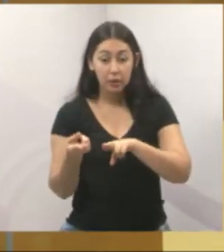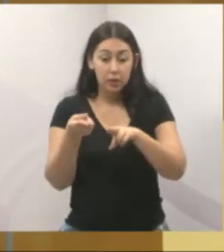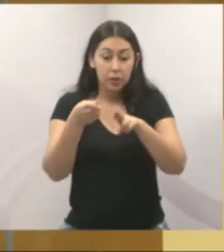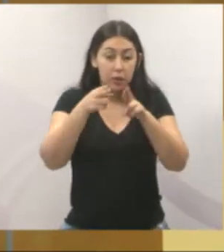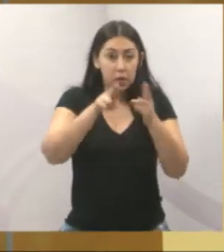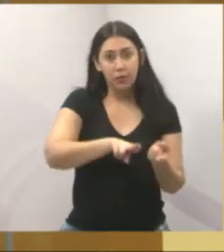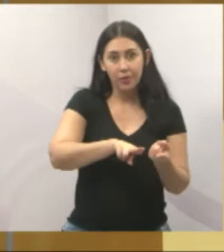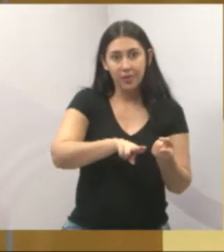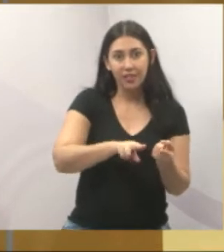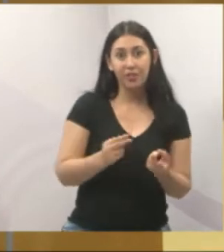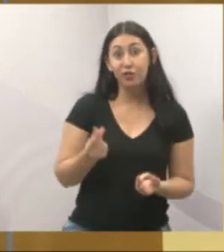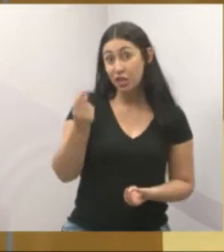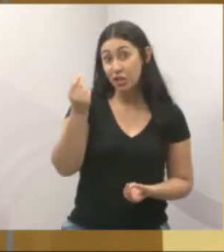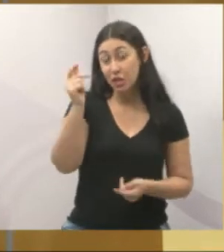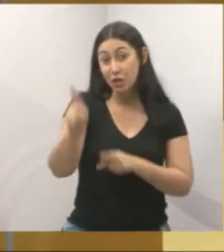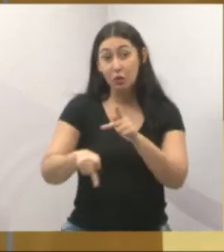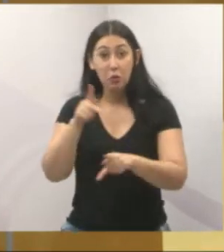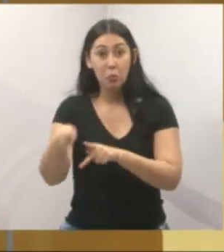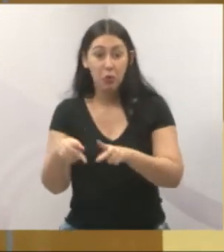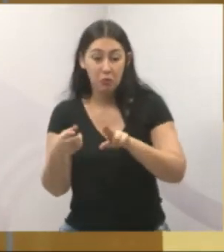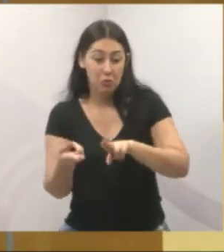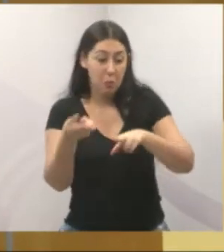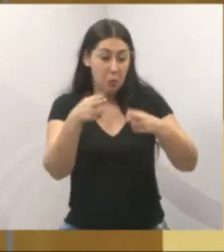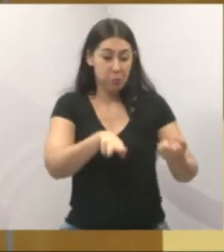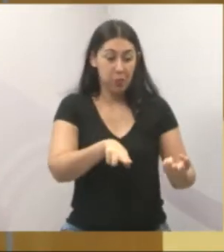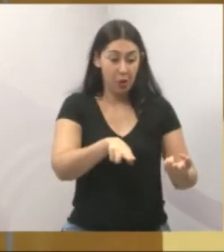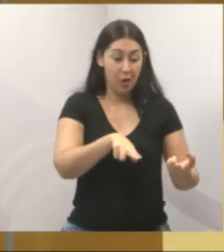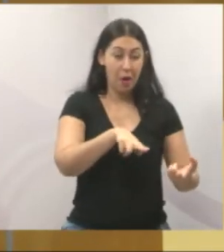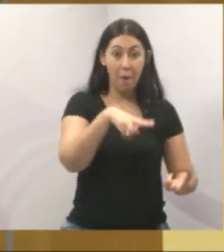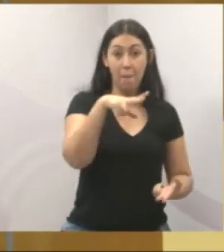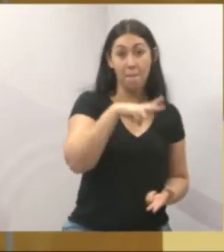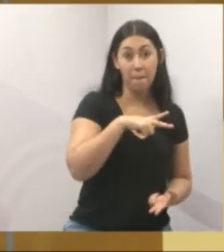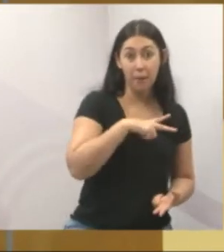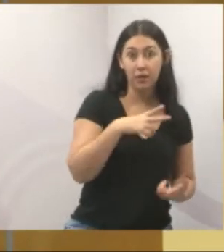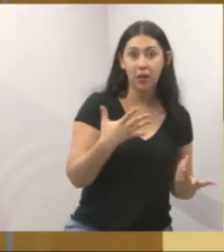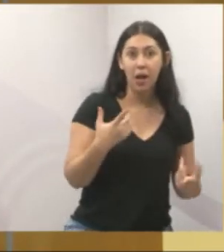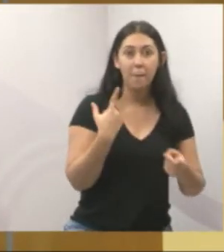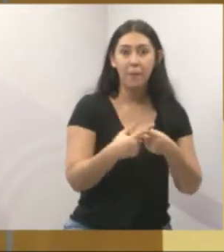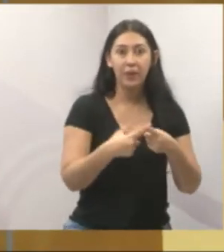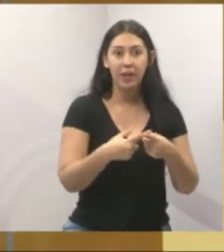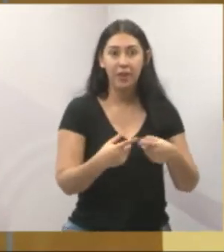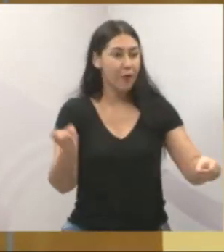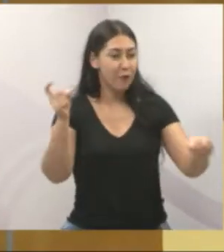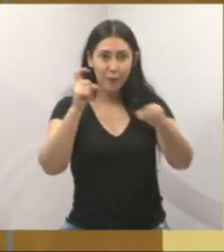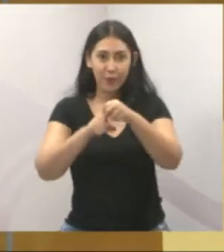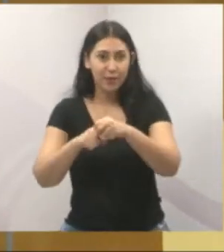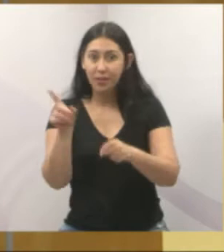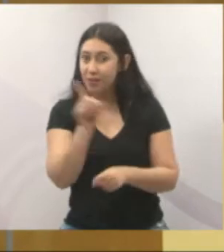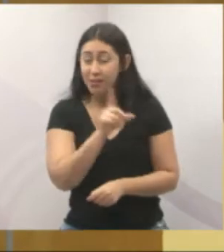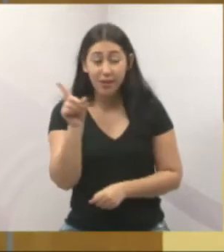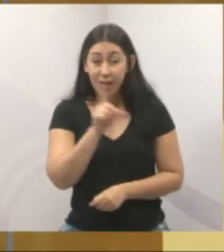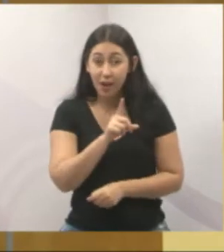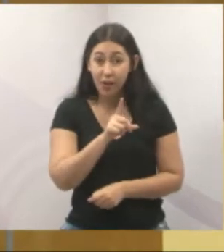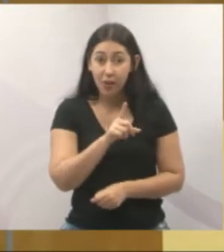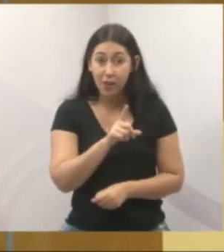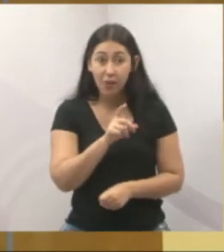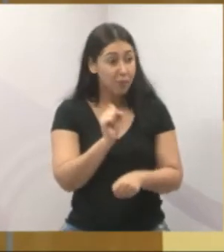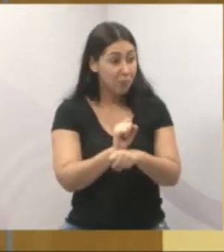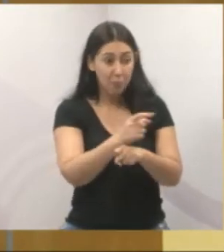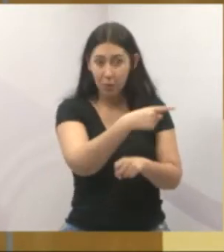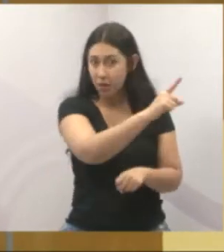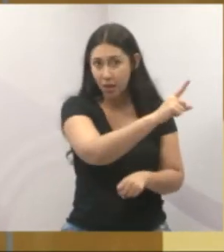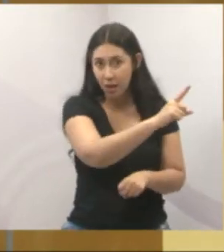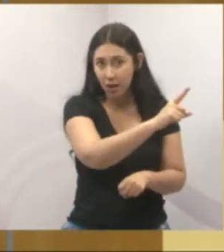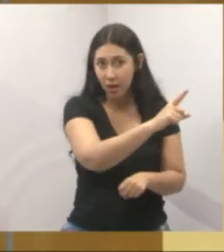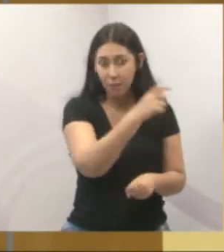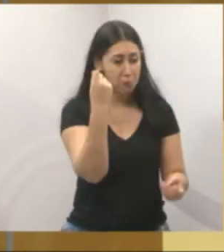verba pública para o patrimônio do particular. Por quê? Não vai voltar, vai ficar no imóvel,